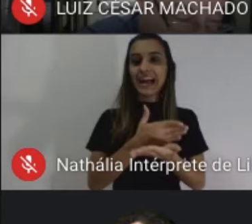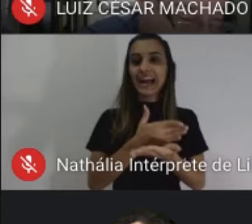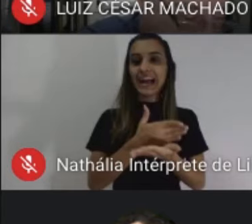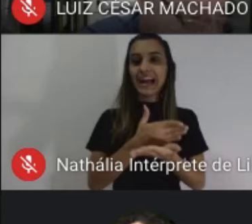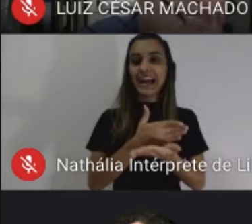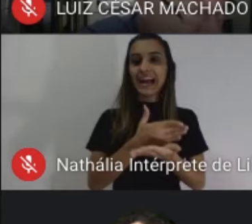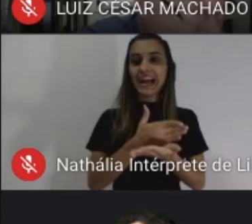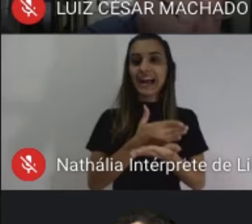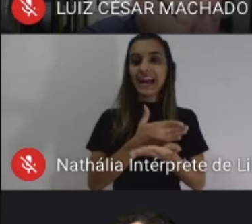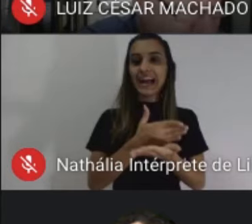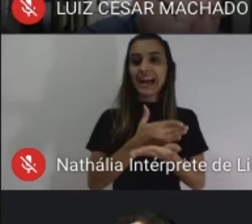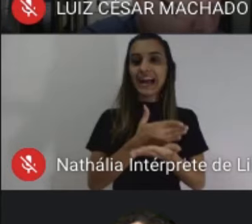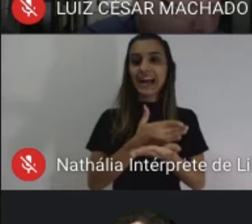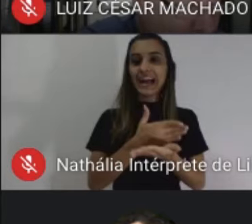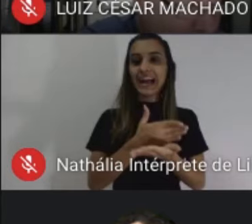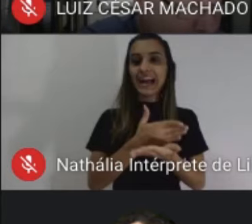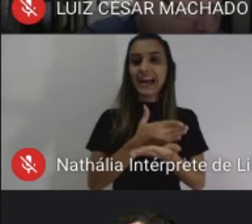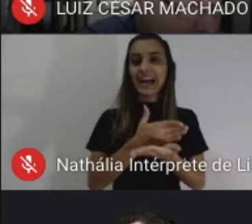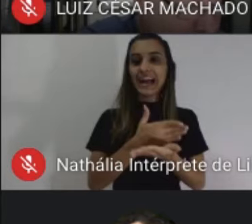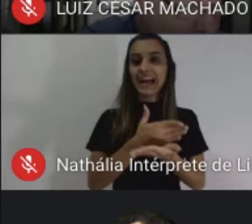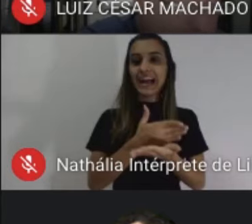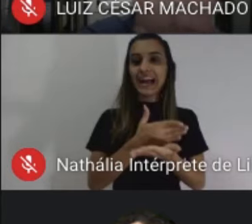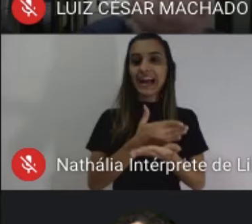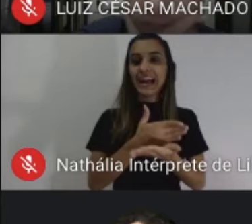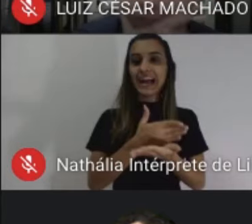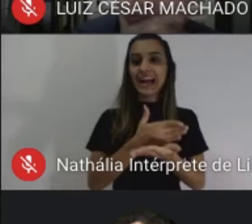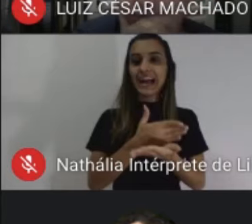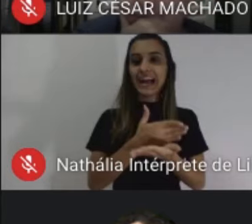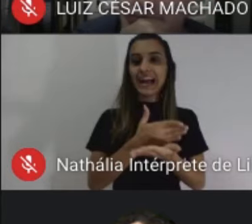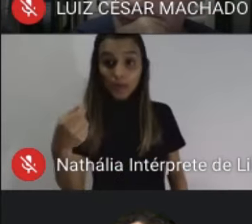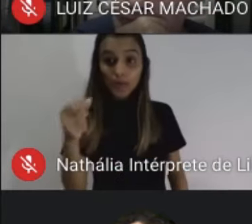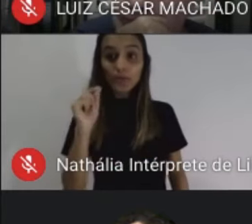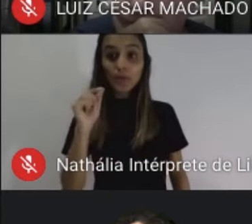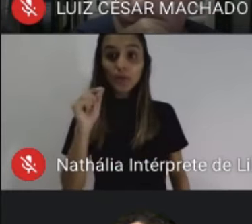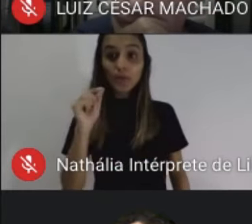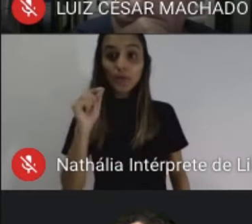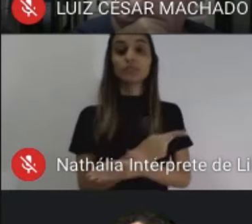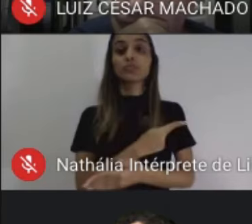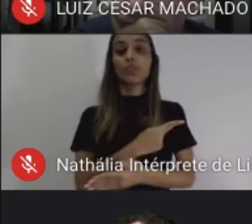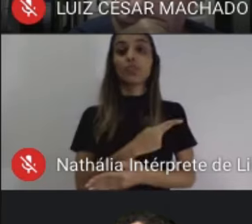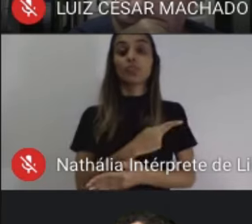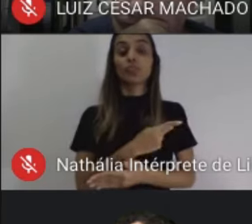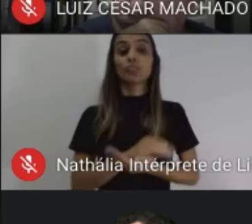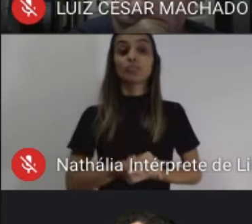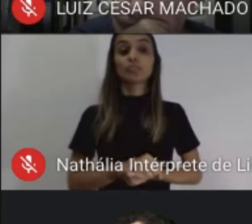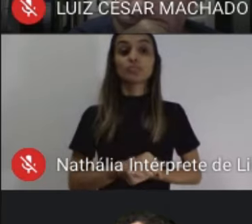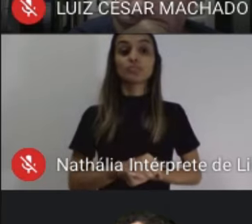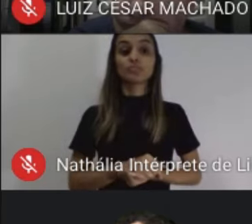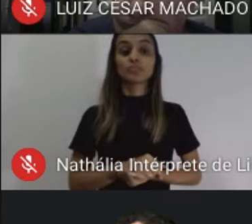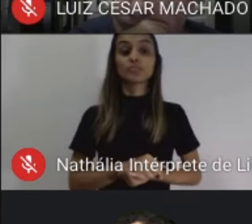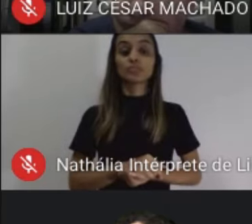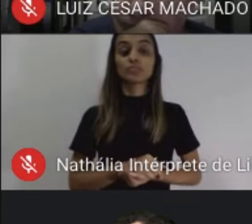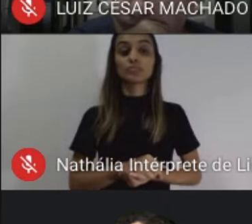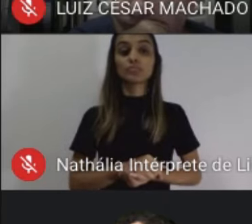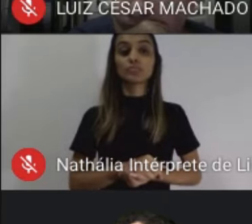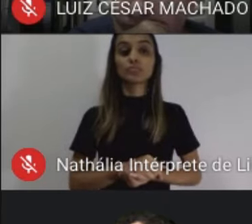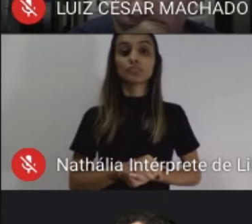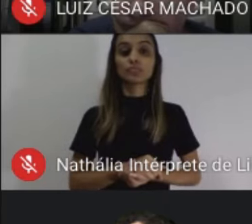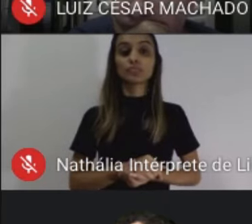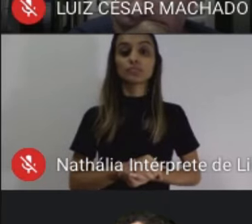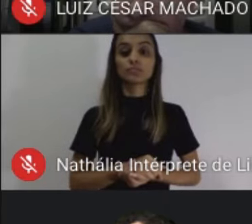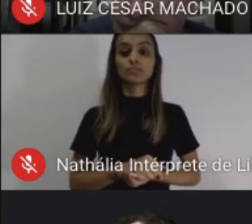olhando o que acontece novamente de volta na Europa, para de se olhar para os Estados Unidos. E tentam ver, por exemplo,